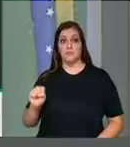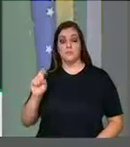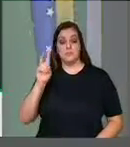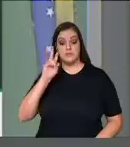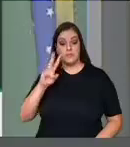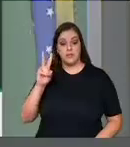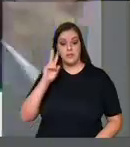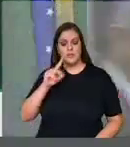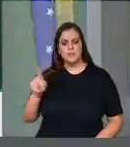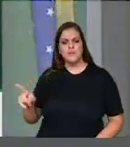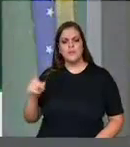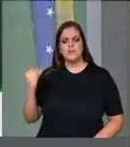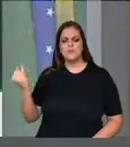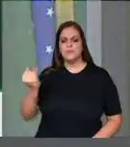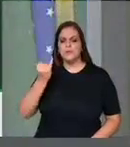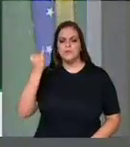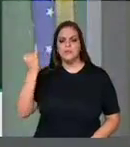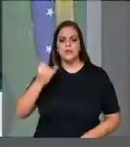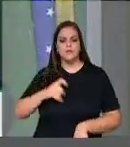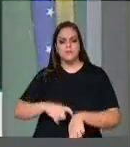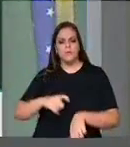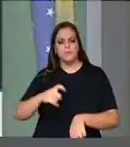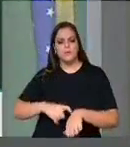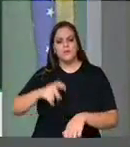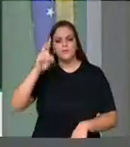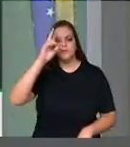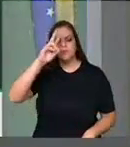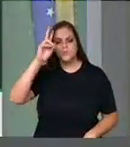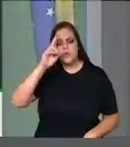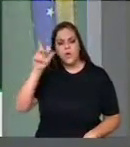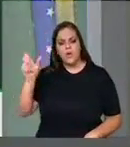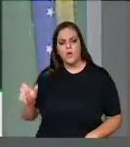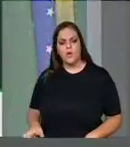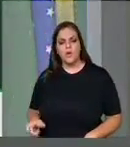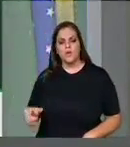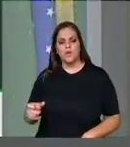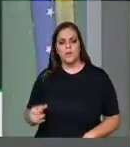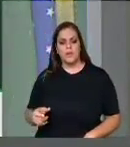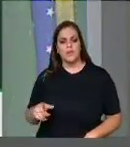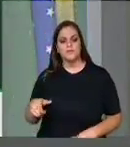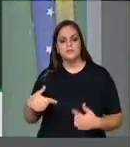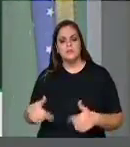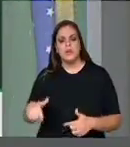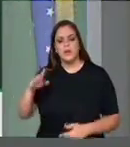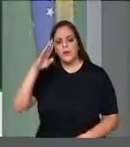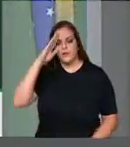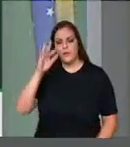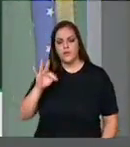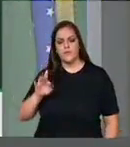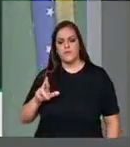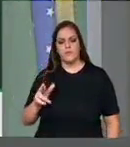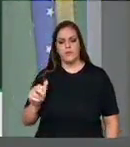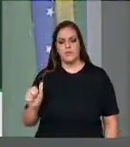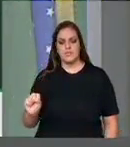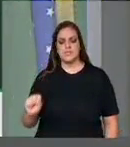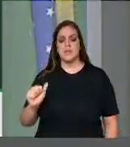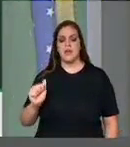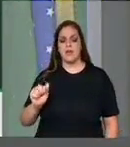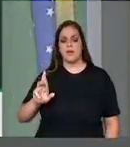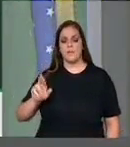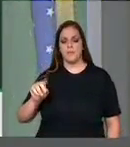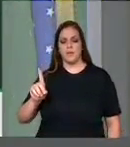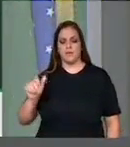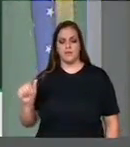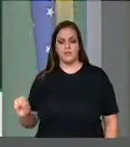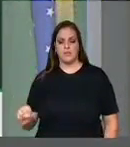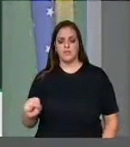aquela posição dele histórica, não é? Crítica às Forças Armadas, mas ele escreveu um artigo interessante,